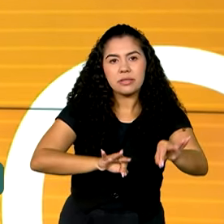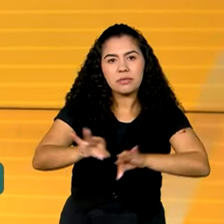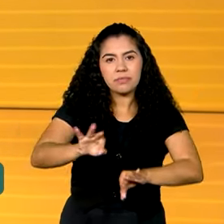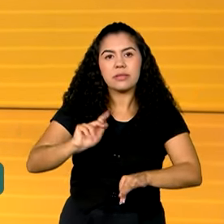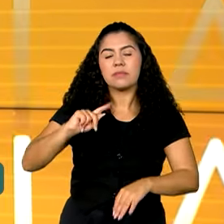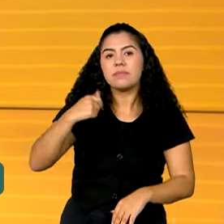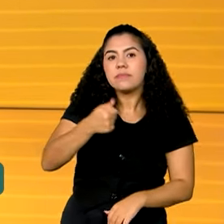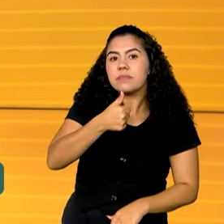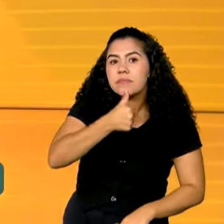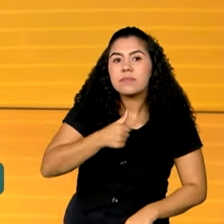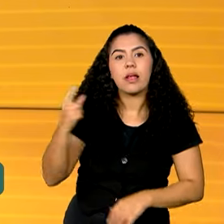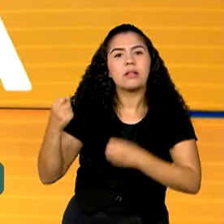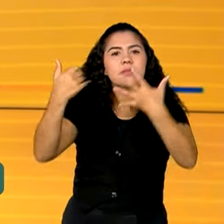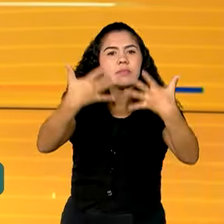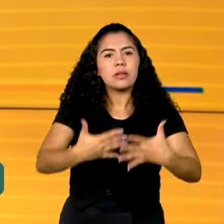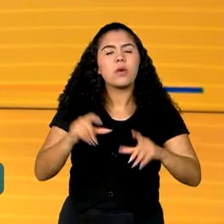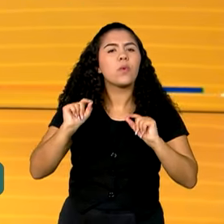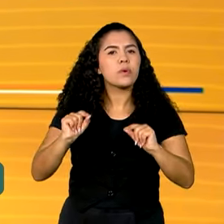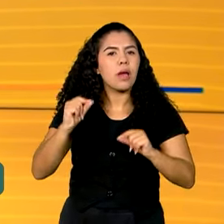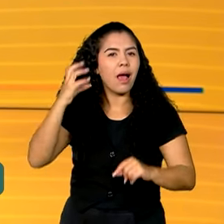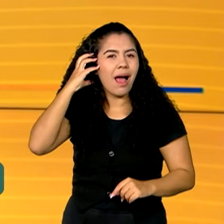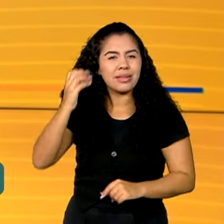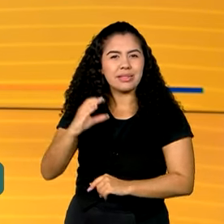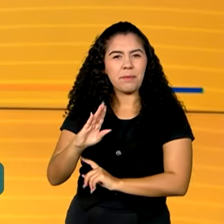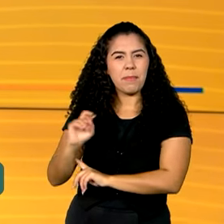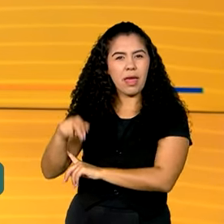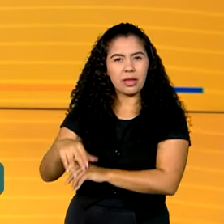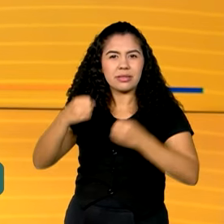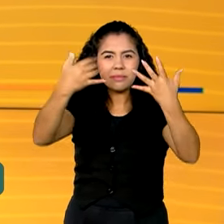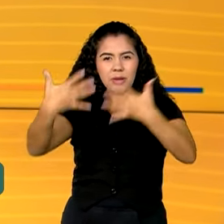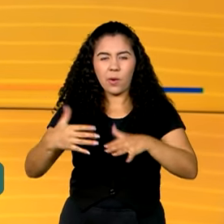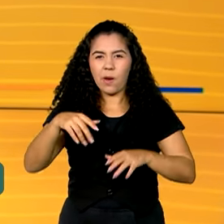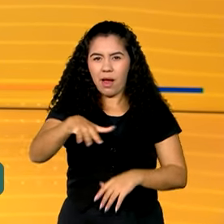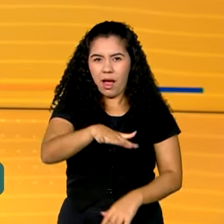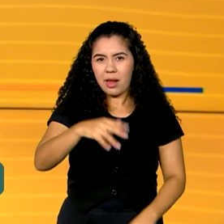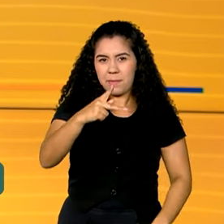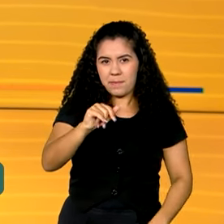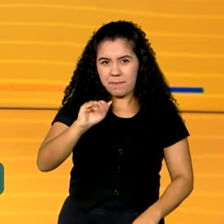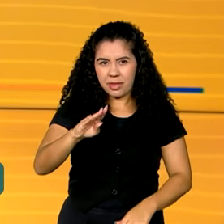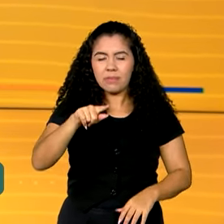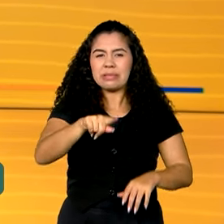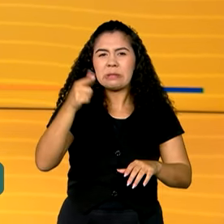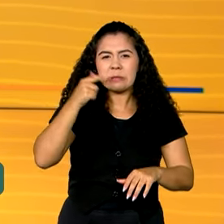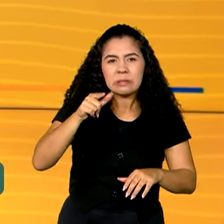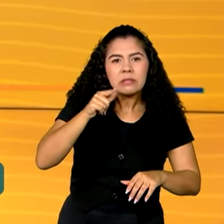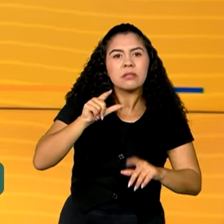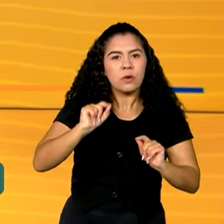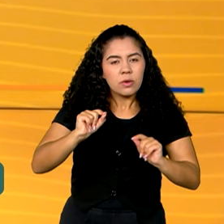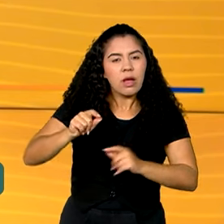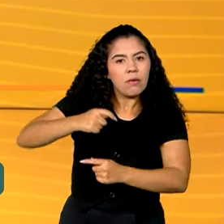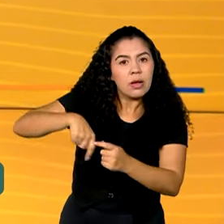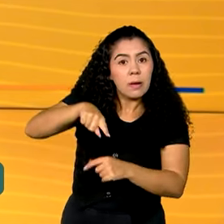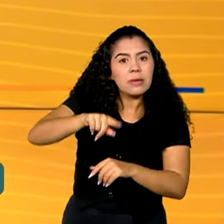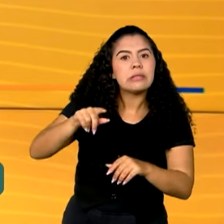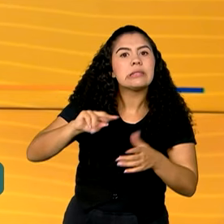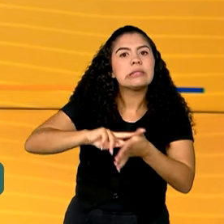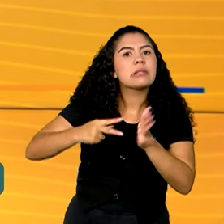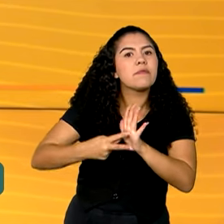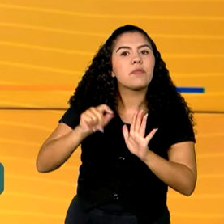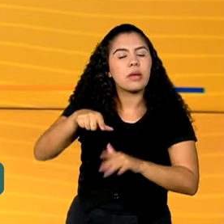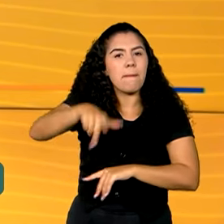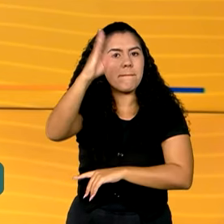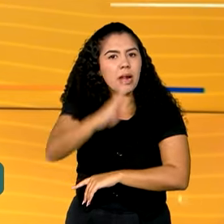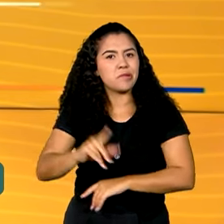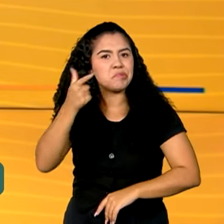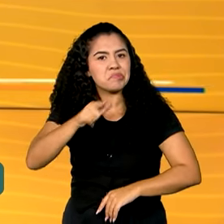CBN. Segundo ela, o fato de o PIB ser puxado pelo comércio e pela indústria é sinal de que o Brasil está crescendo com